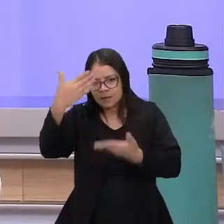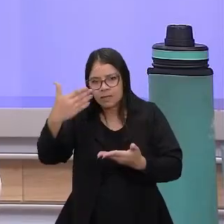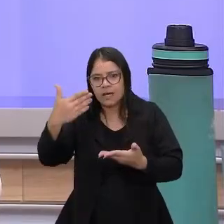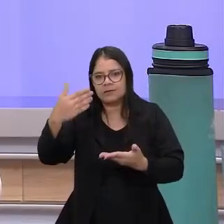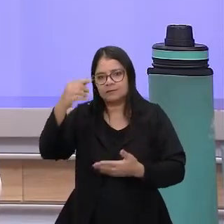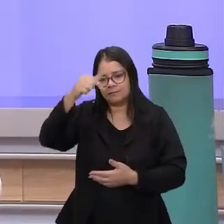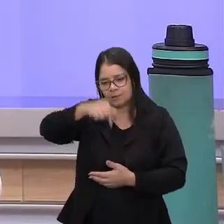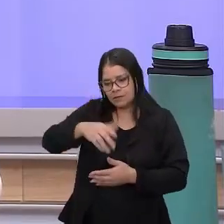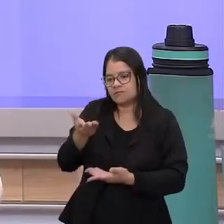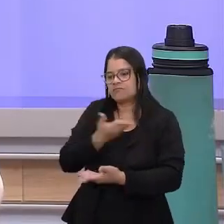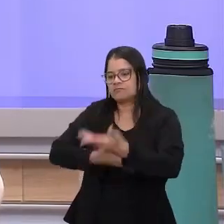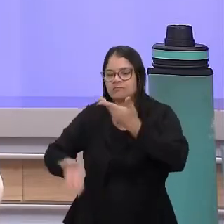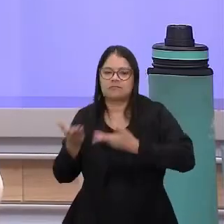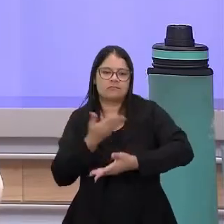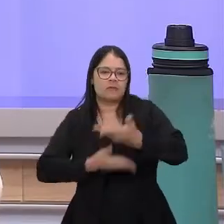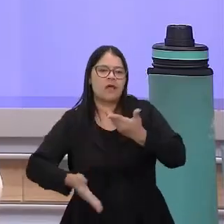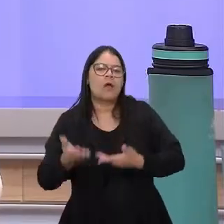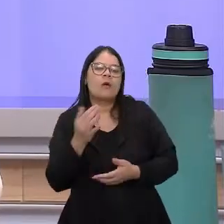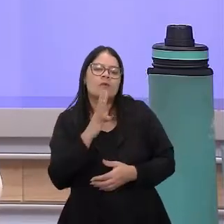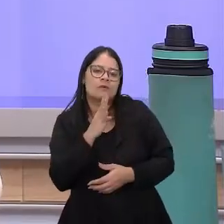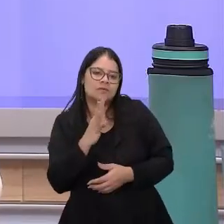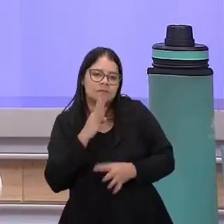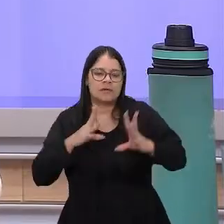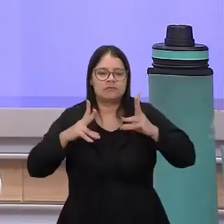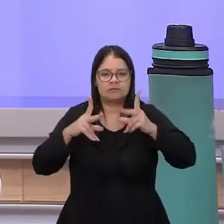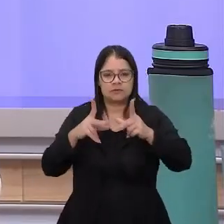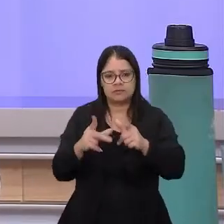esse compartilhamento de conhecimento de